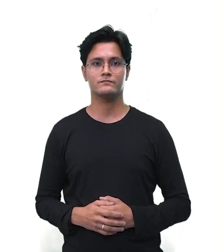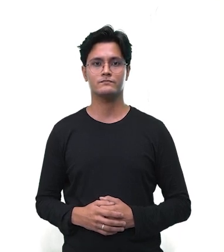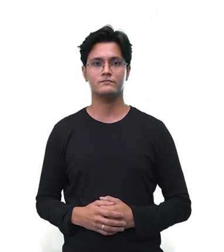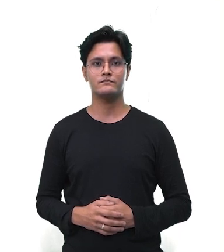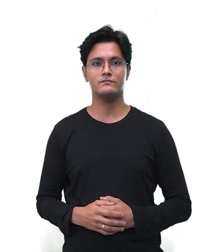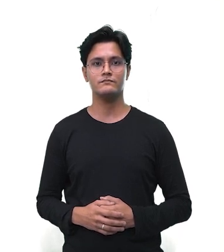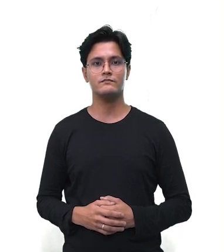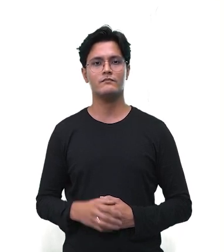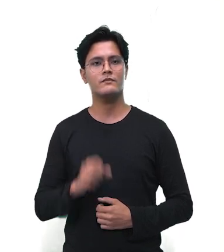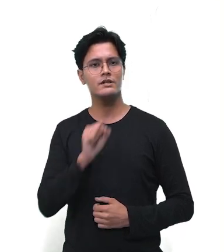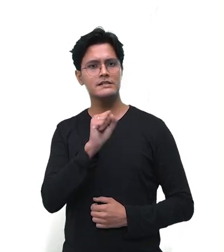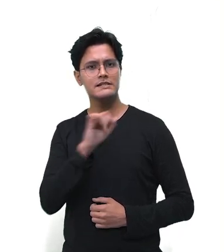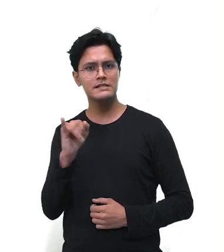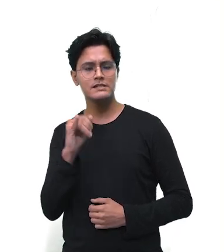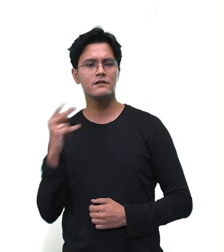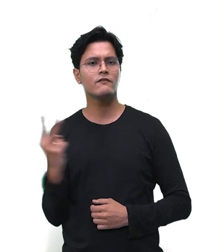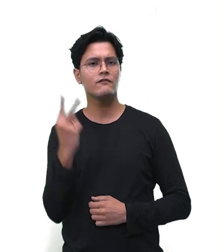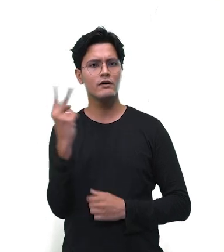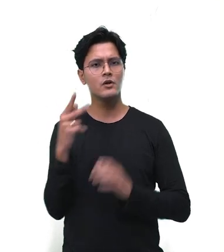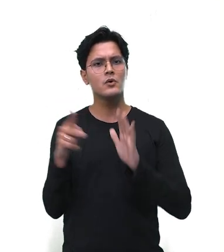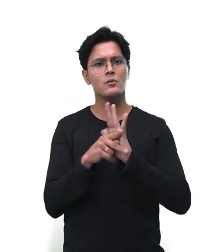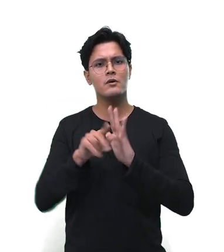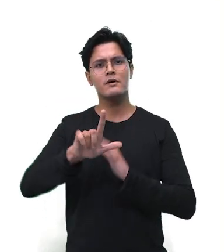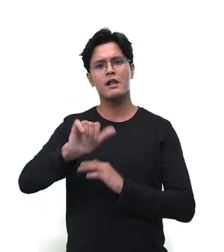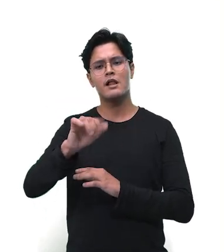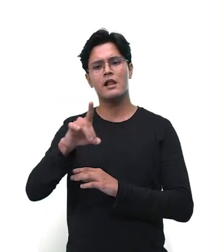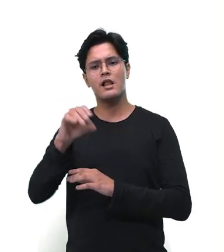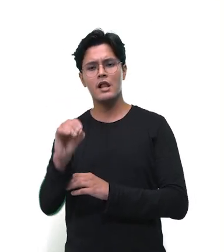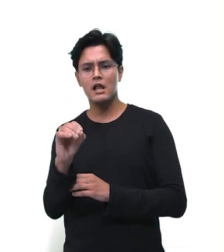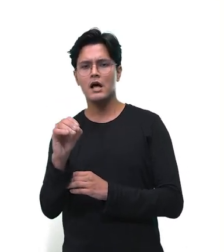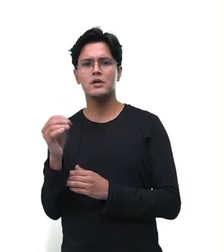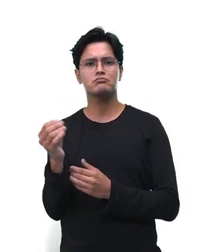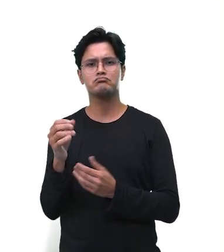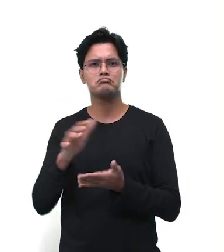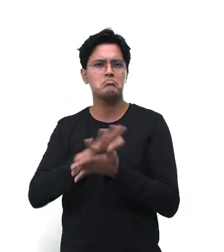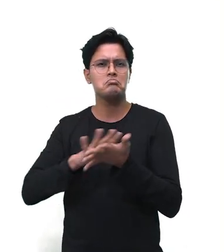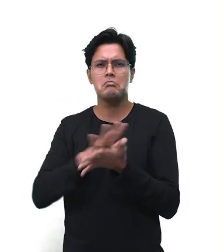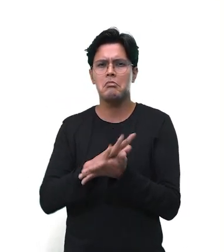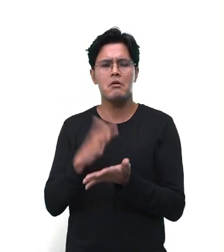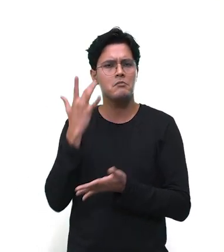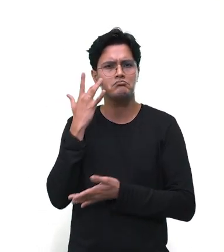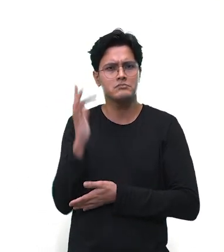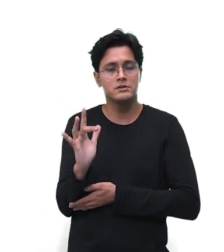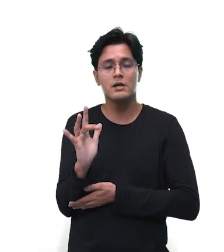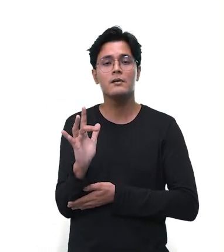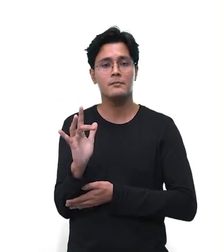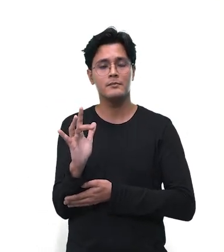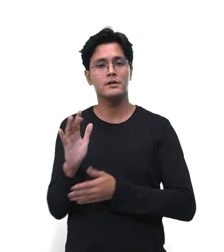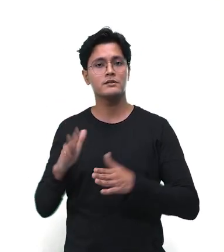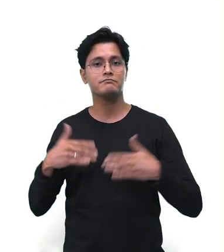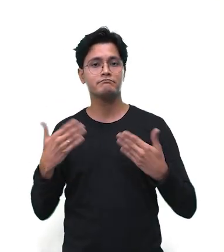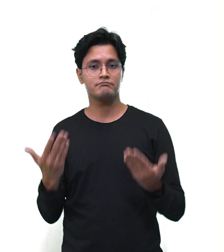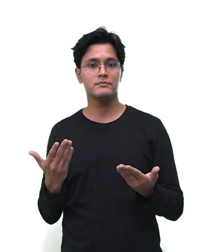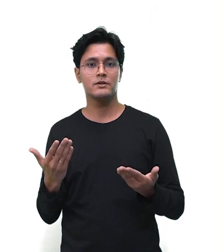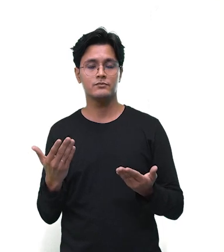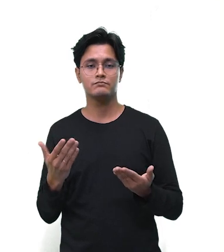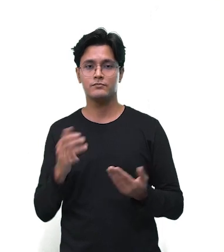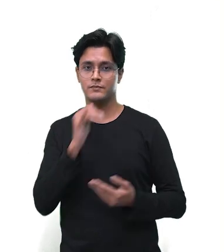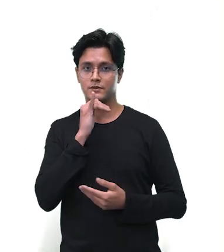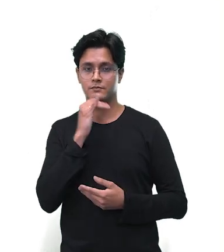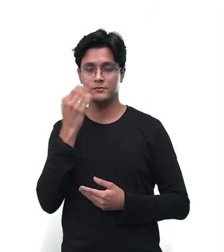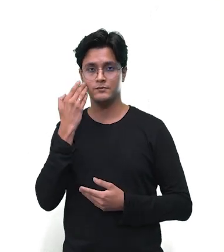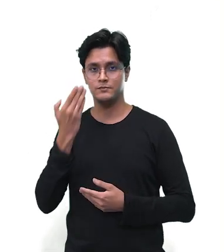de nenhum desses lados. Olha só, preste atenção aqui, ó. Eu não sei o valor de nenhum dos lados aqui,